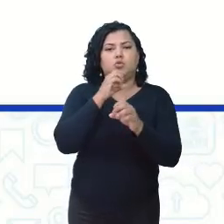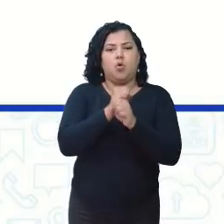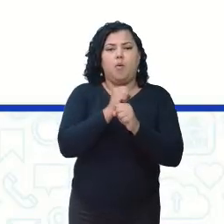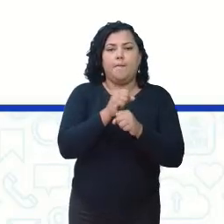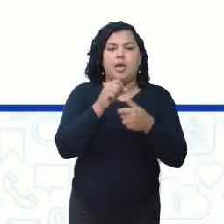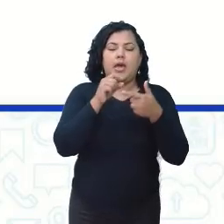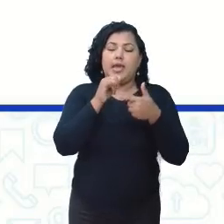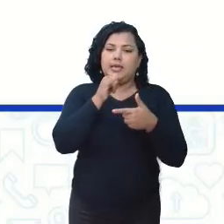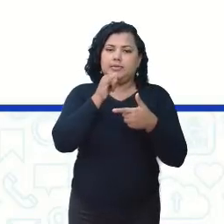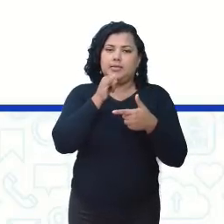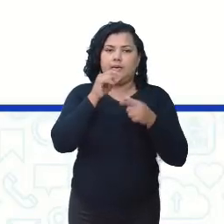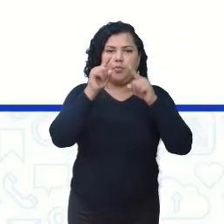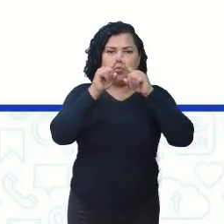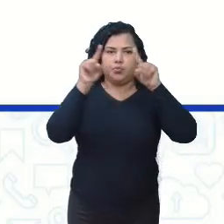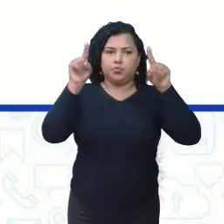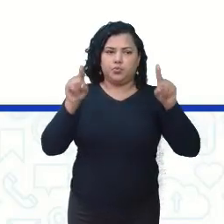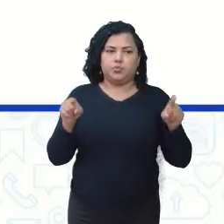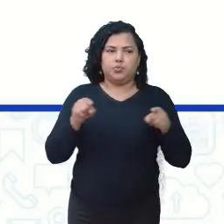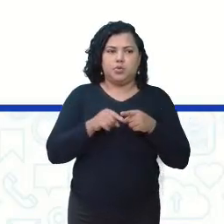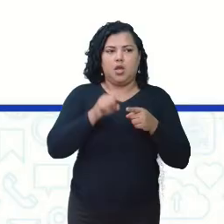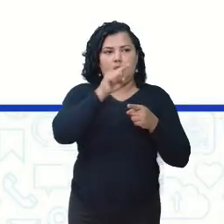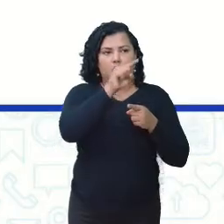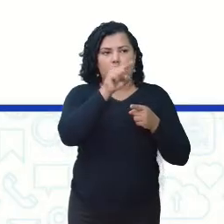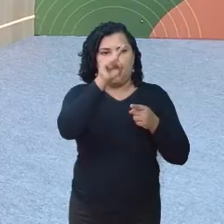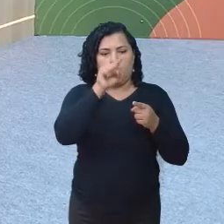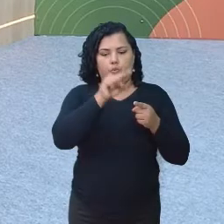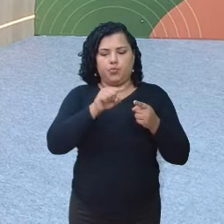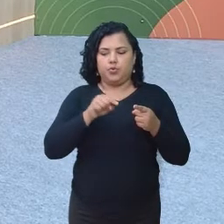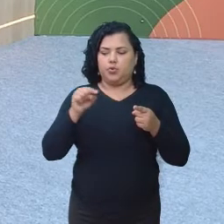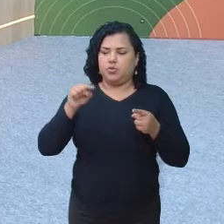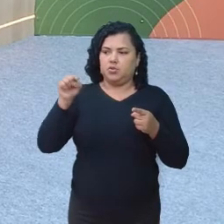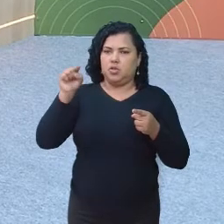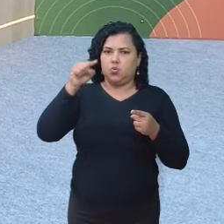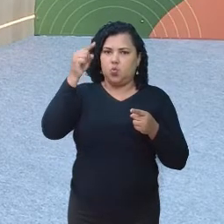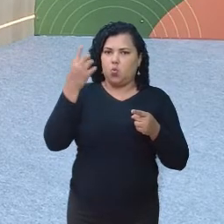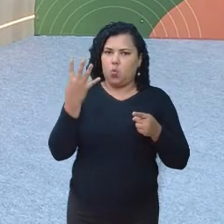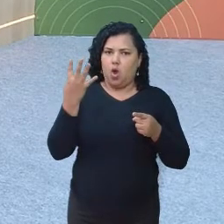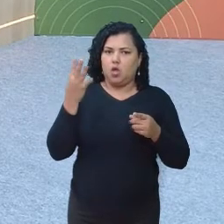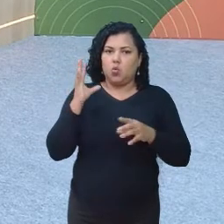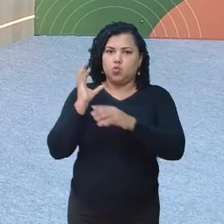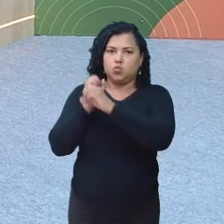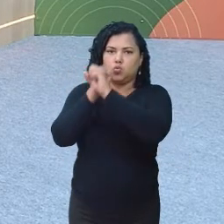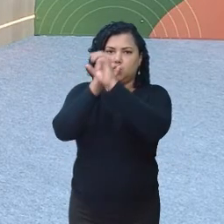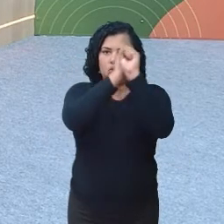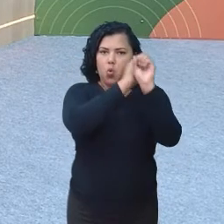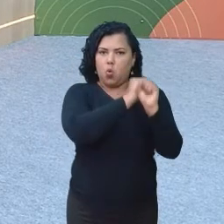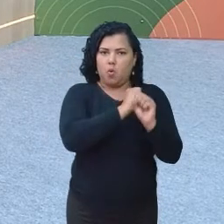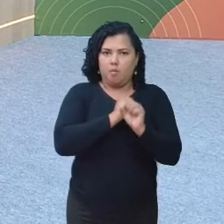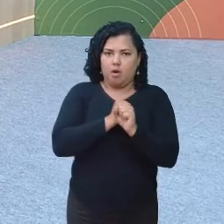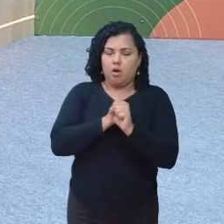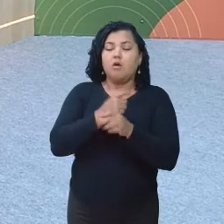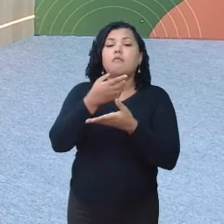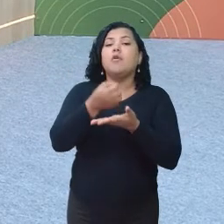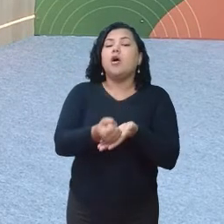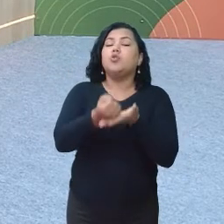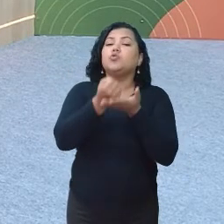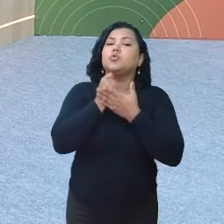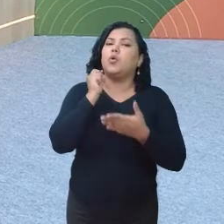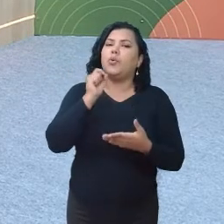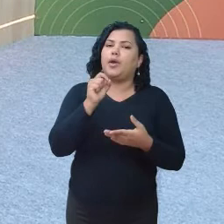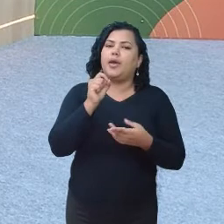um quadrilátero. Então a gente vai perceber que a soma dos ângulos internos de um quadrilátero vão nos ajudar